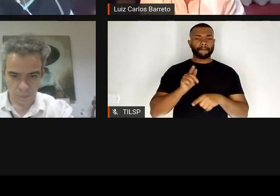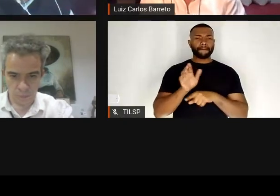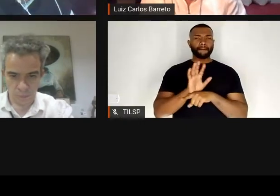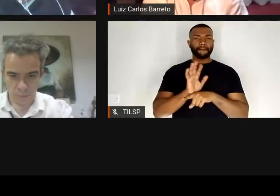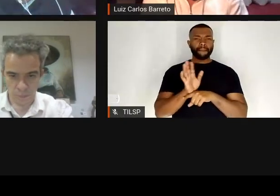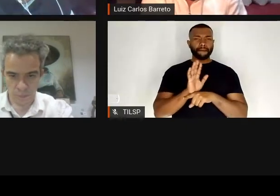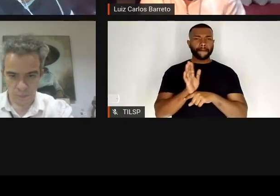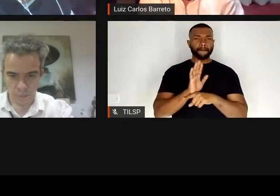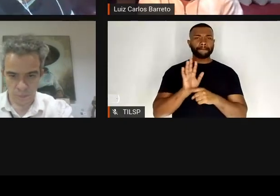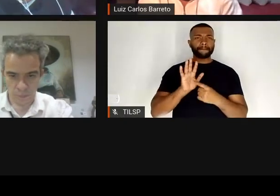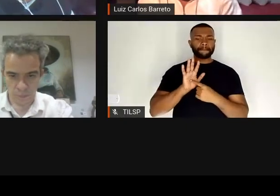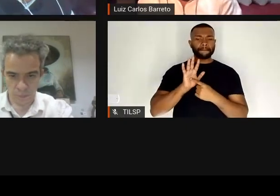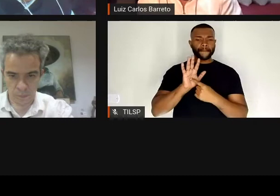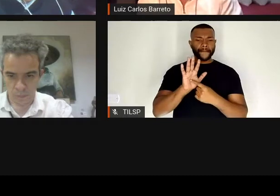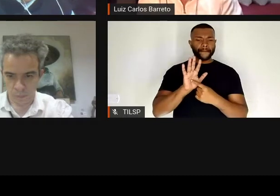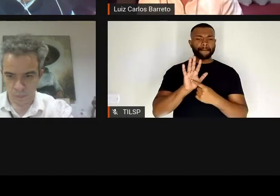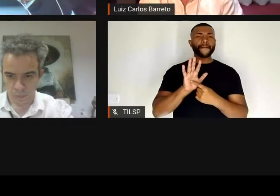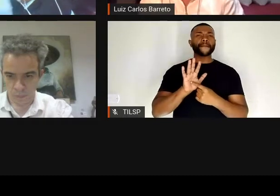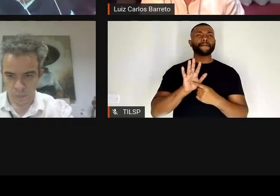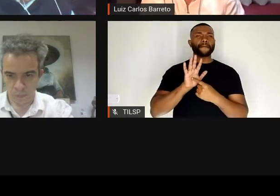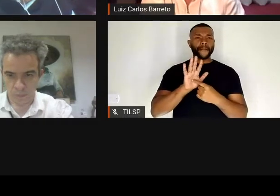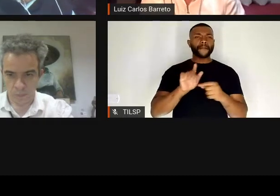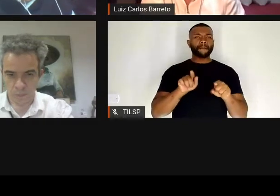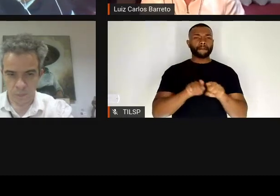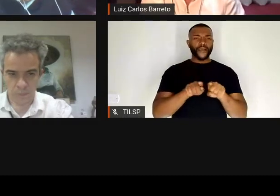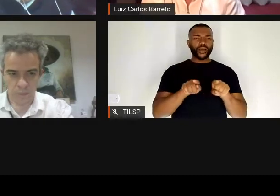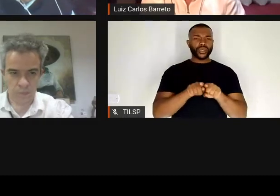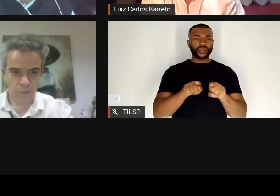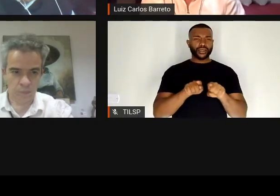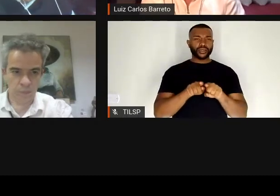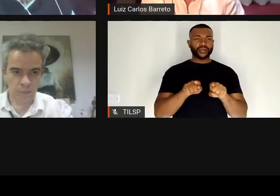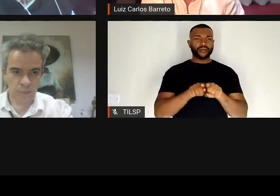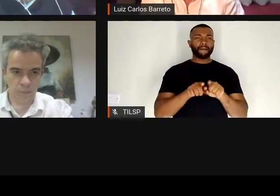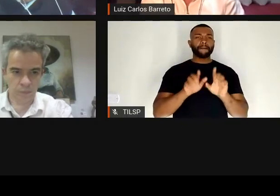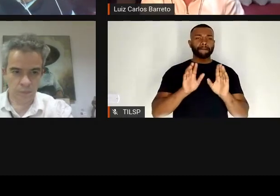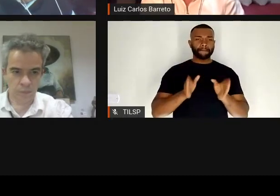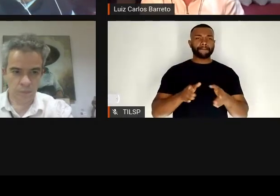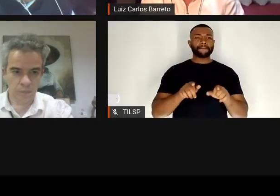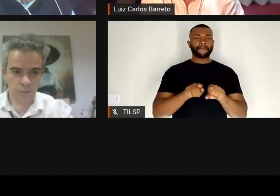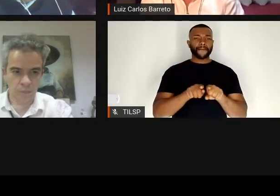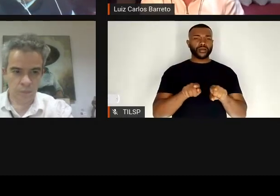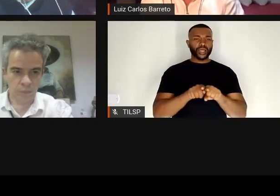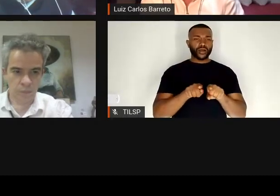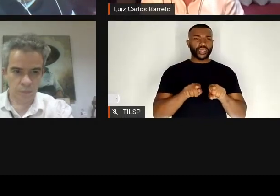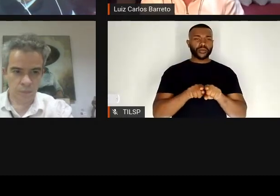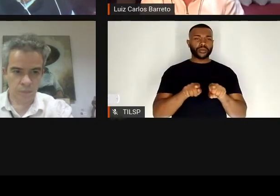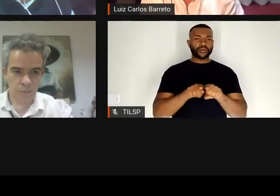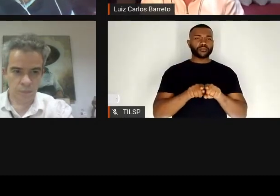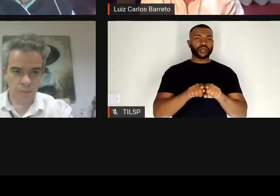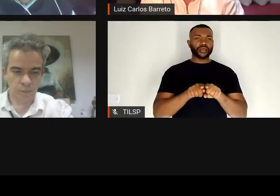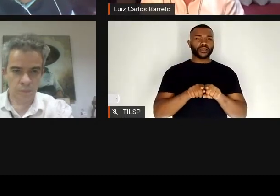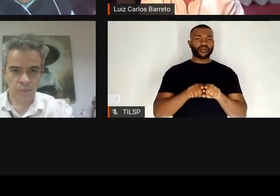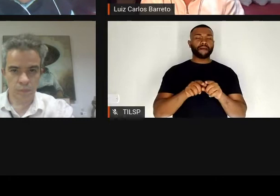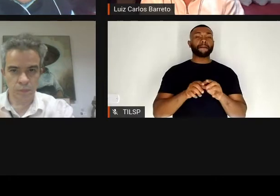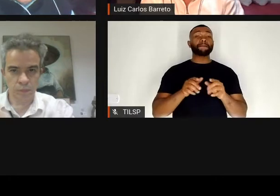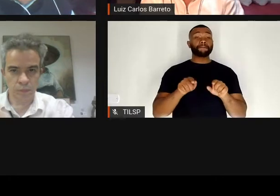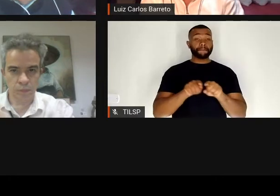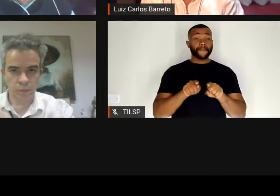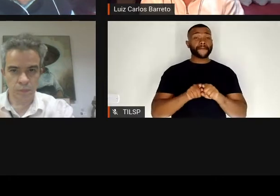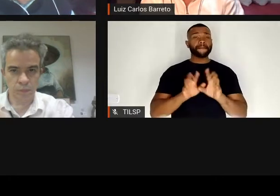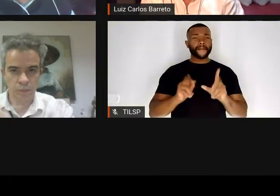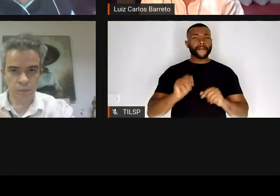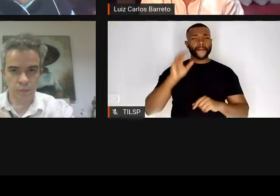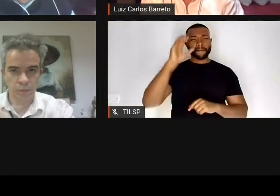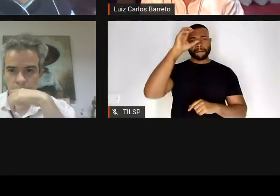cima do caixão. Foi uma das coisas mais lindas do Brasil. Eu acho que o Luciano Carneiro nos deixou muita alegria, nos deixou muito